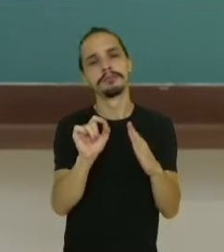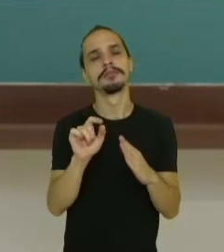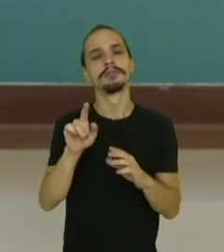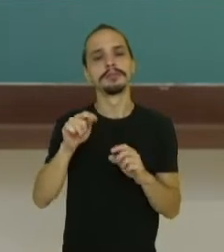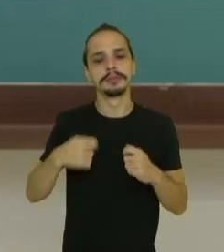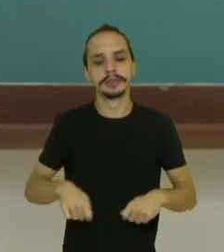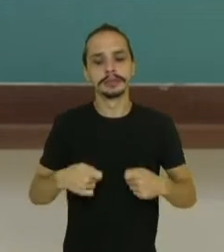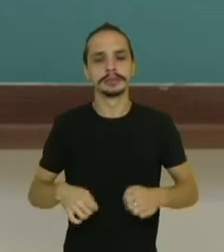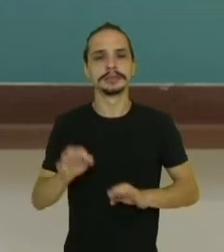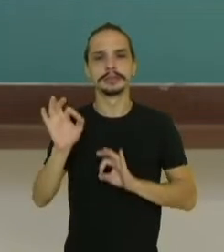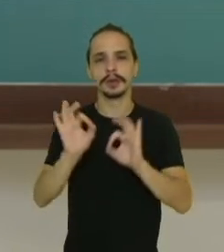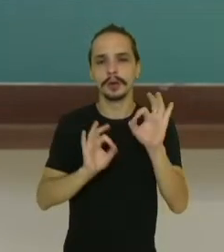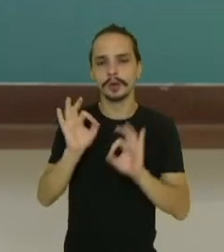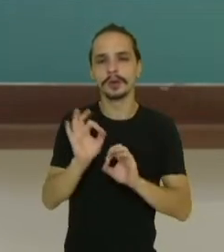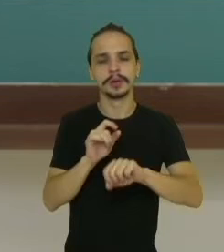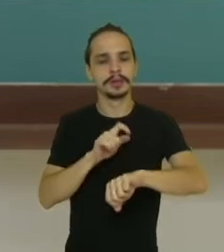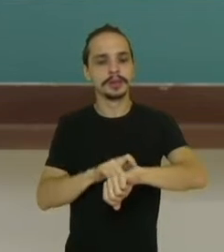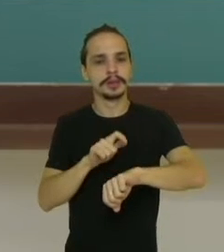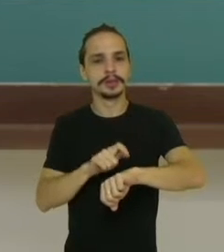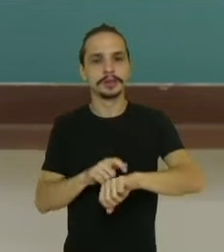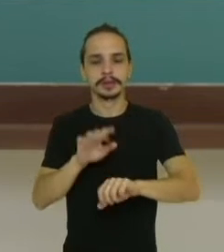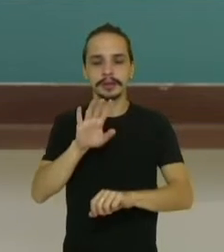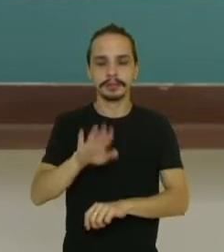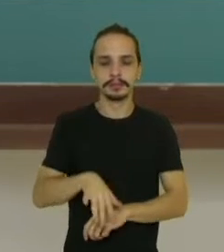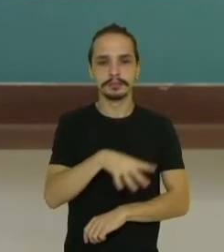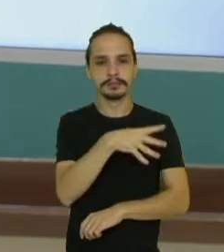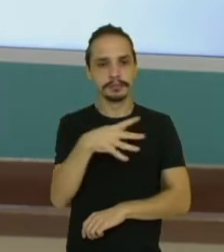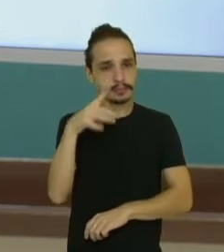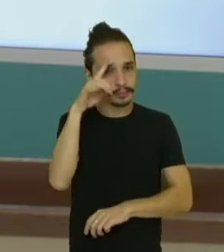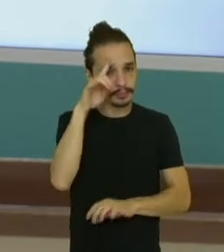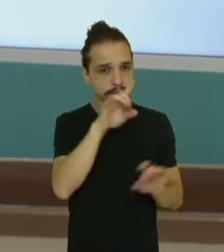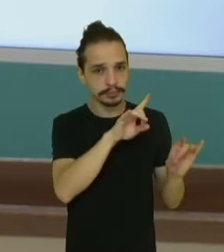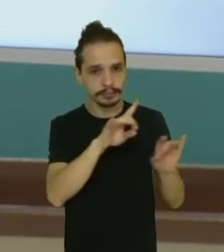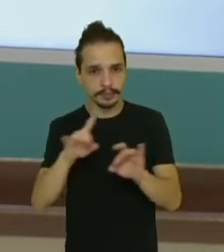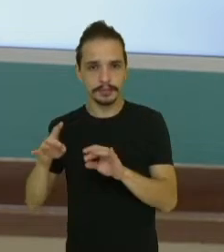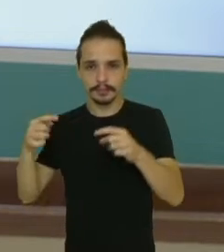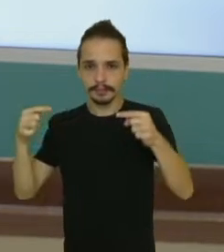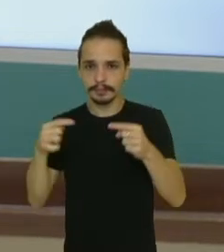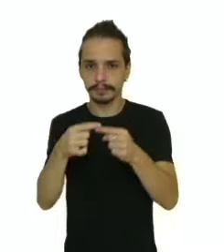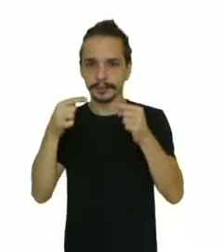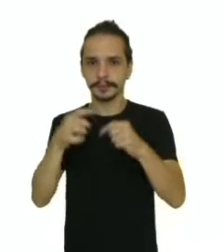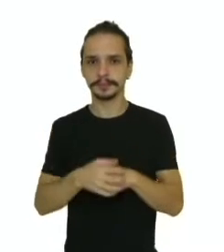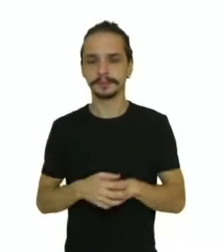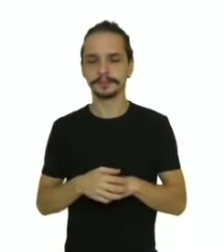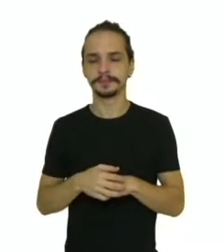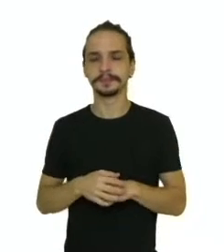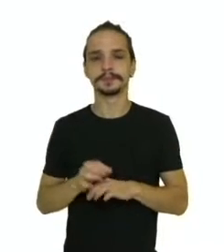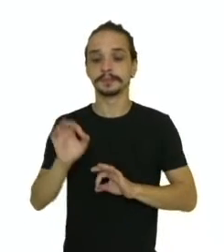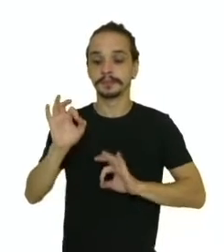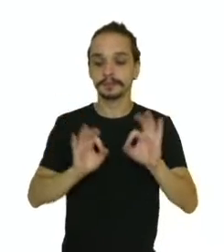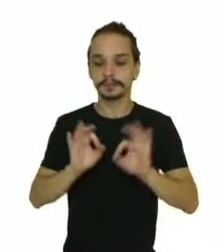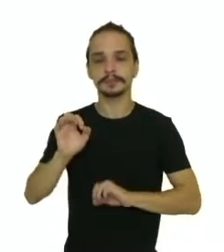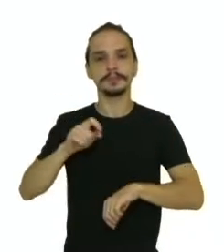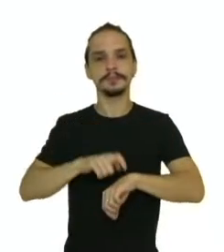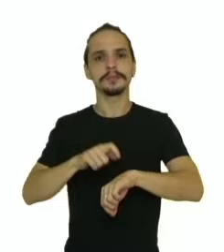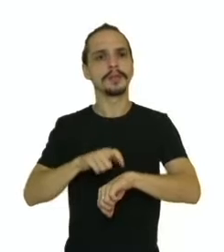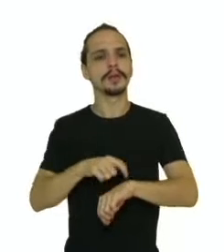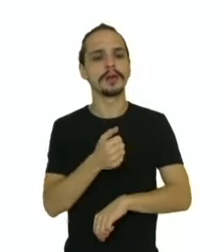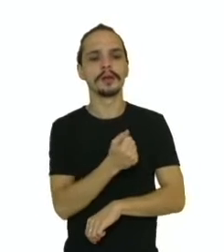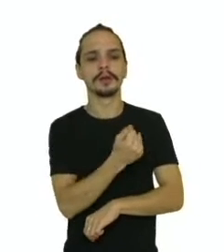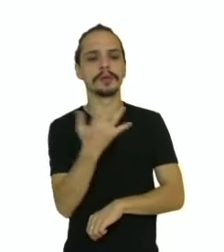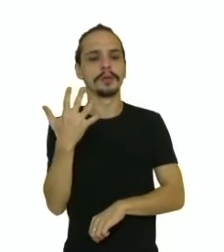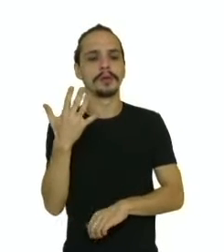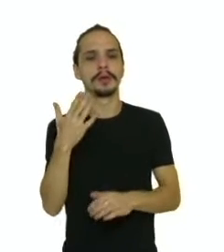uma gestão de tempo de uma rotina adequada né Precisa gestão do tempo diz respeito à quantidade de tempo despendido para